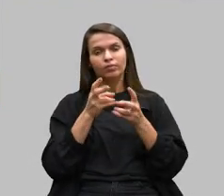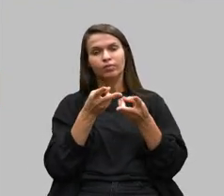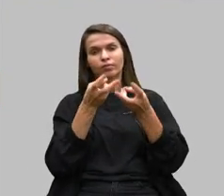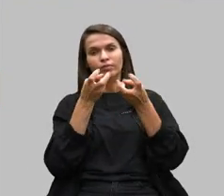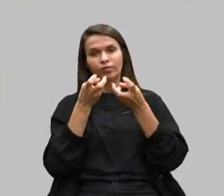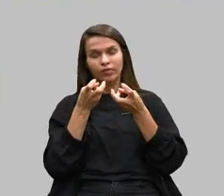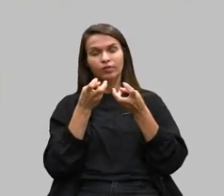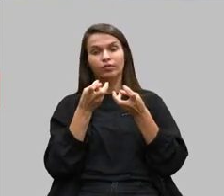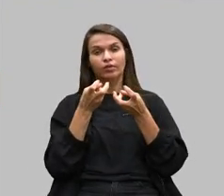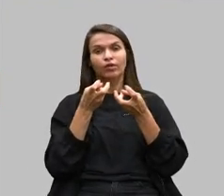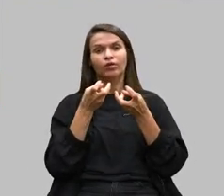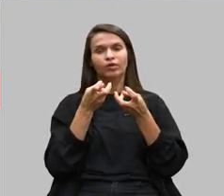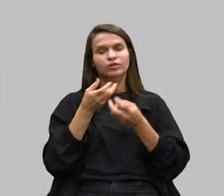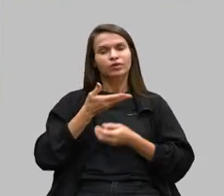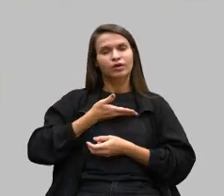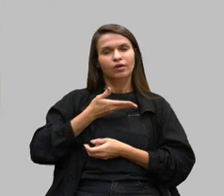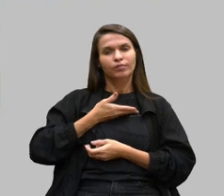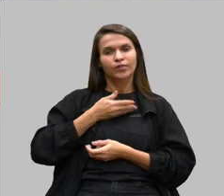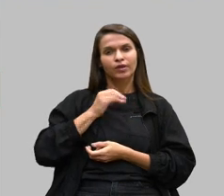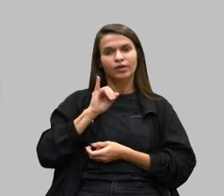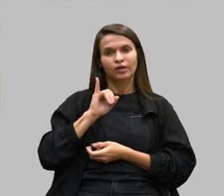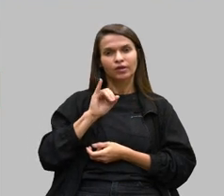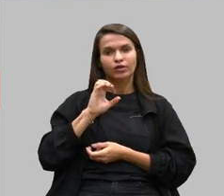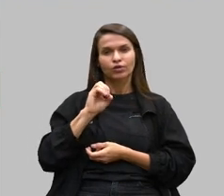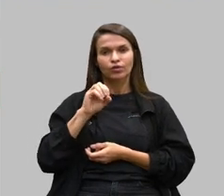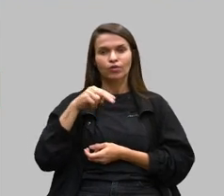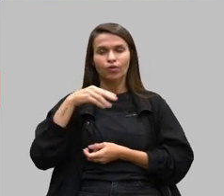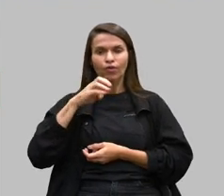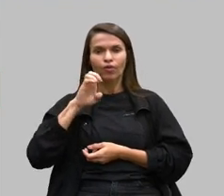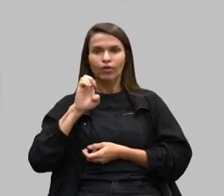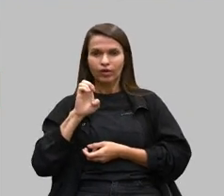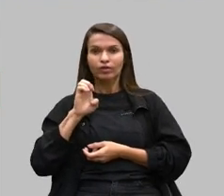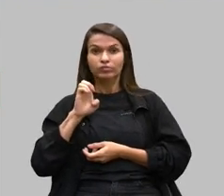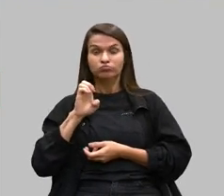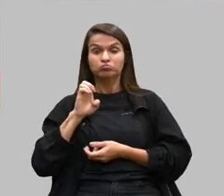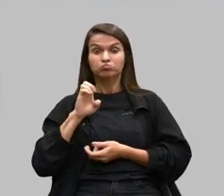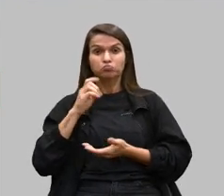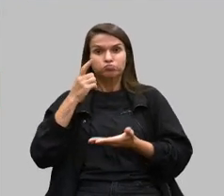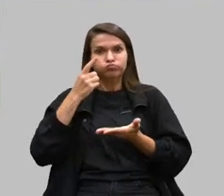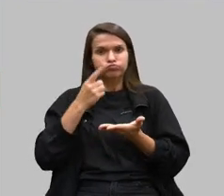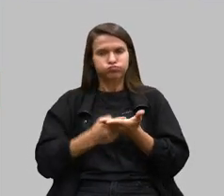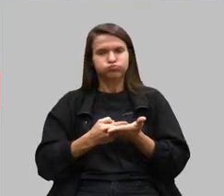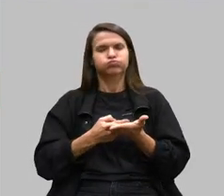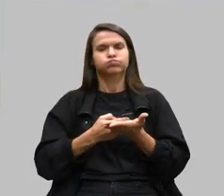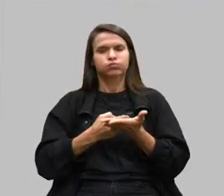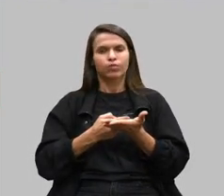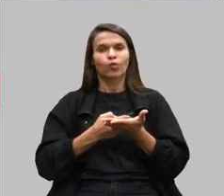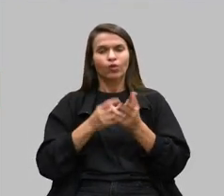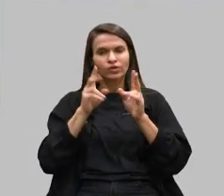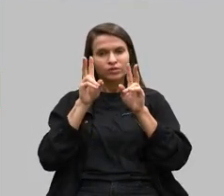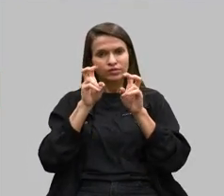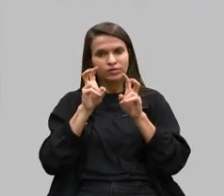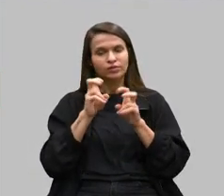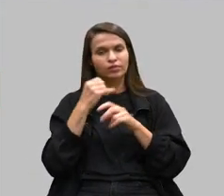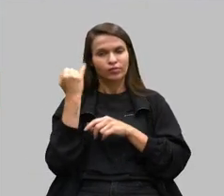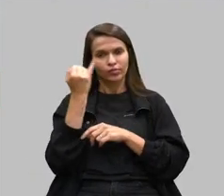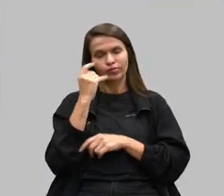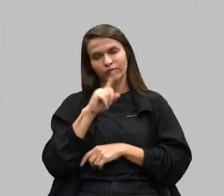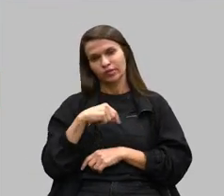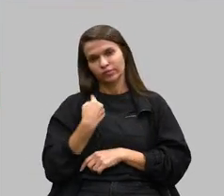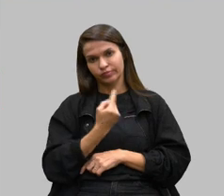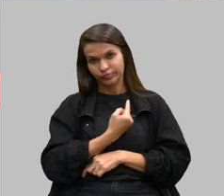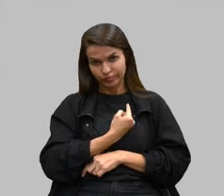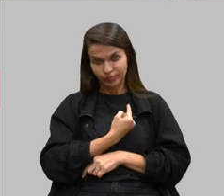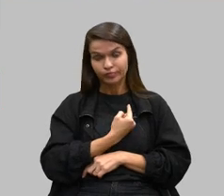nossa querida ion Pinheiro abraçou esse tema tão fundamental para todos nós